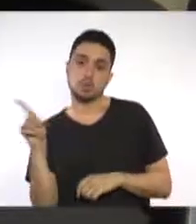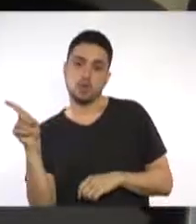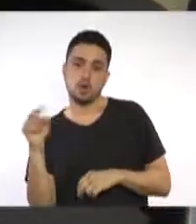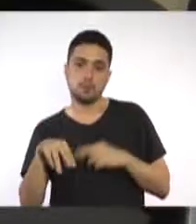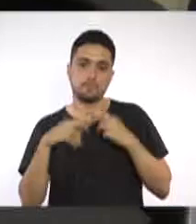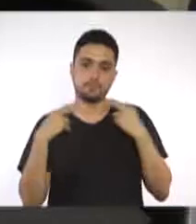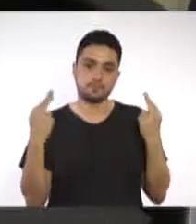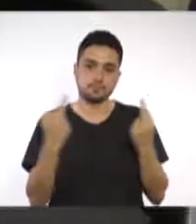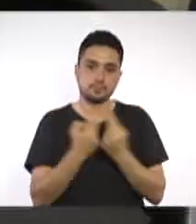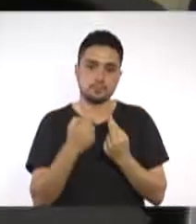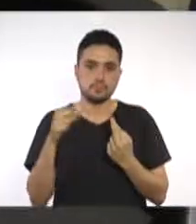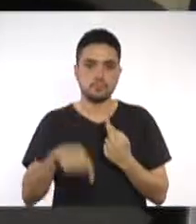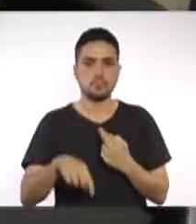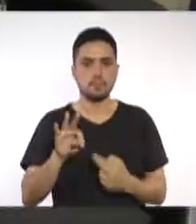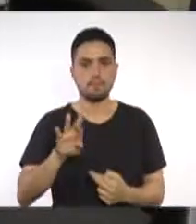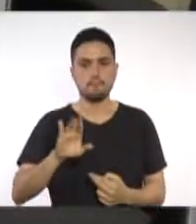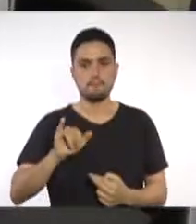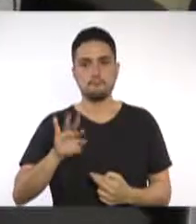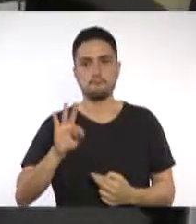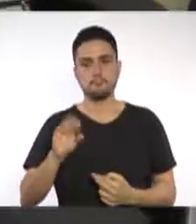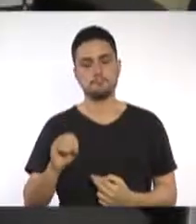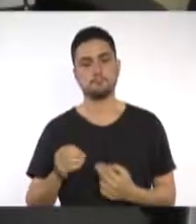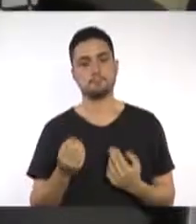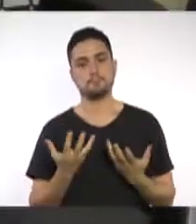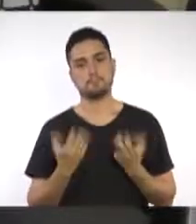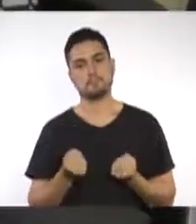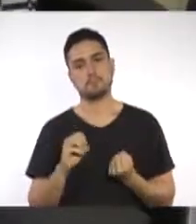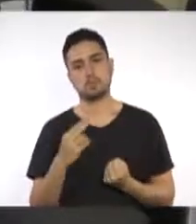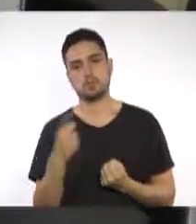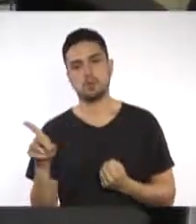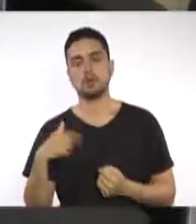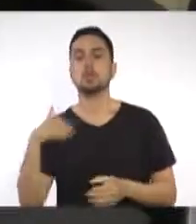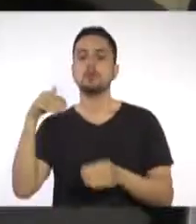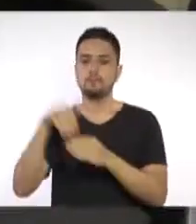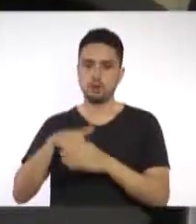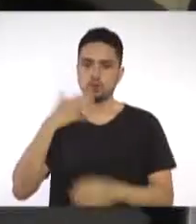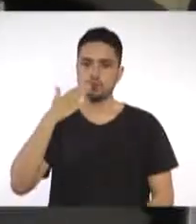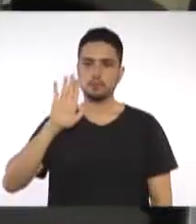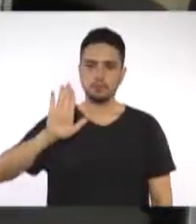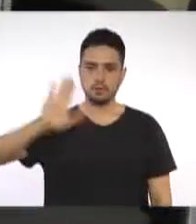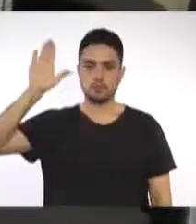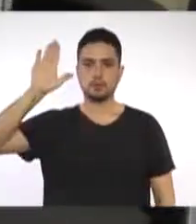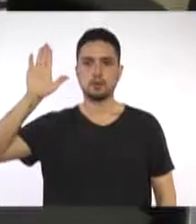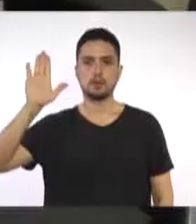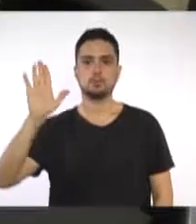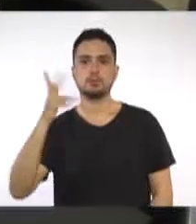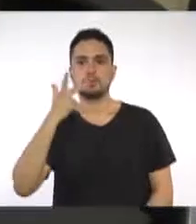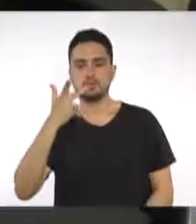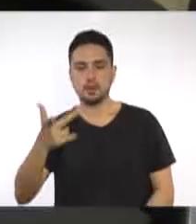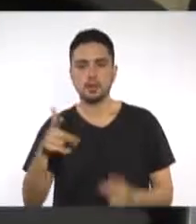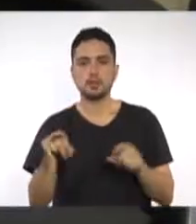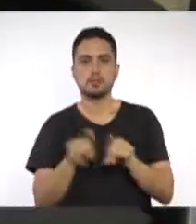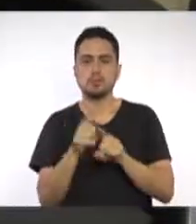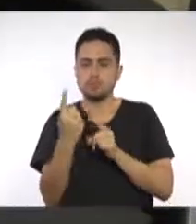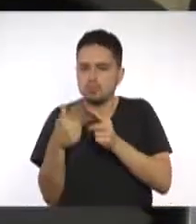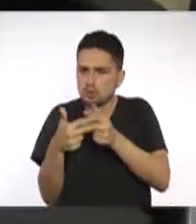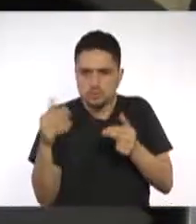de Tributação. Quero apenas dar o meu voto favorável e fazer apenas uma brevíssima